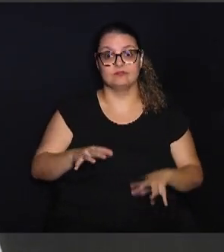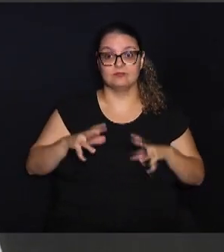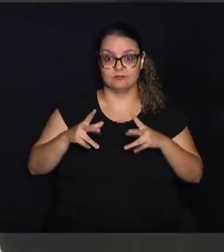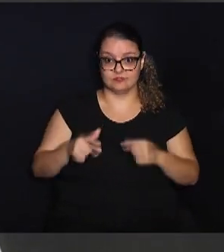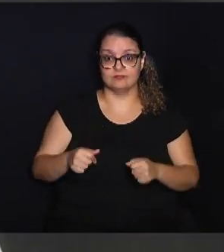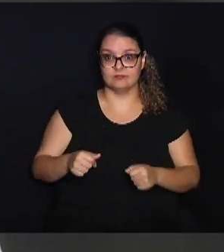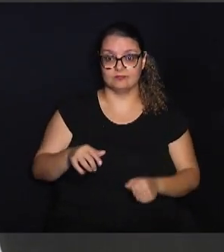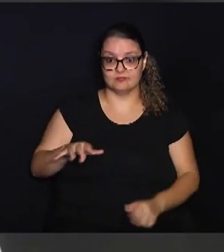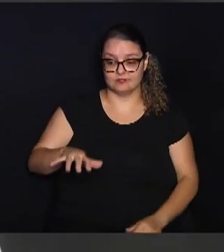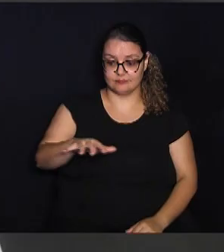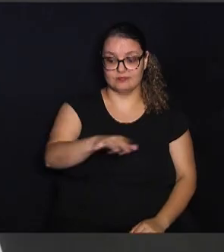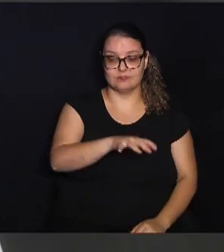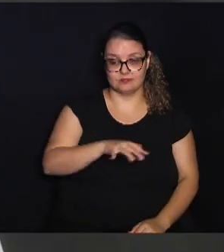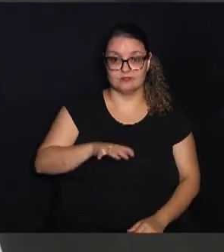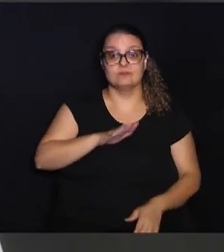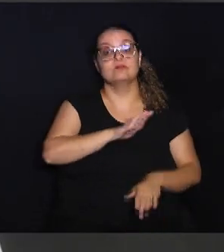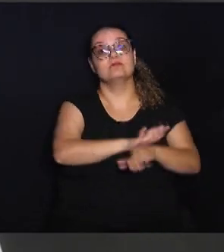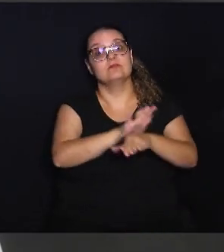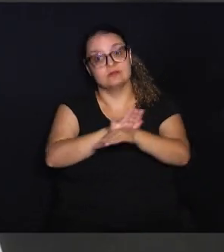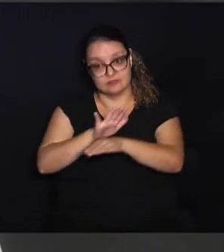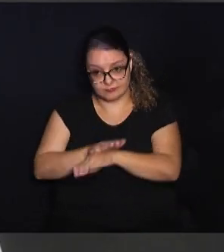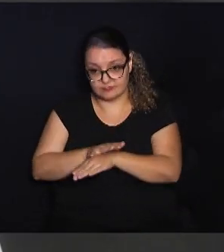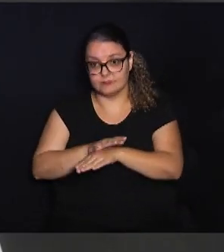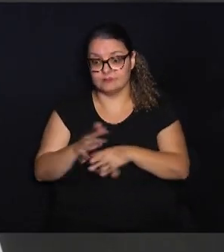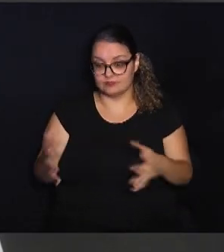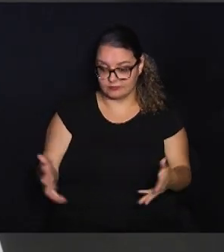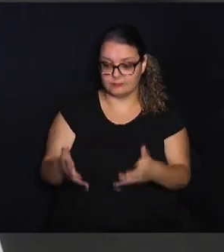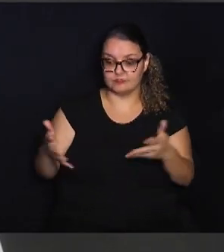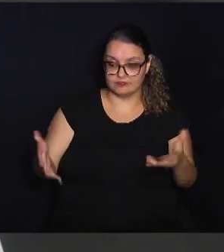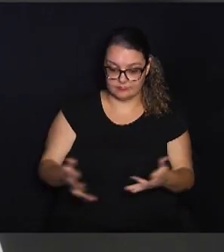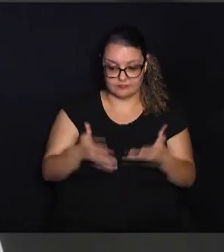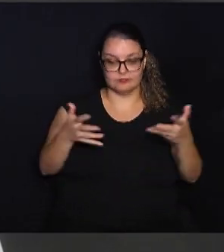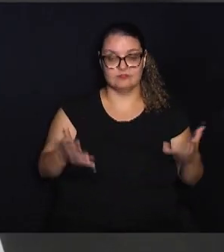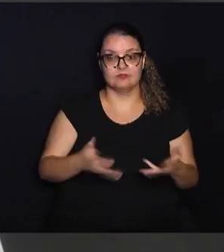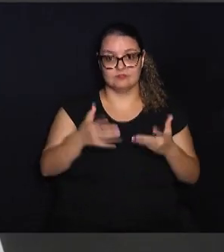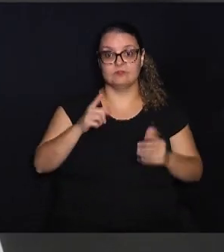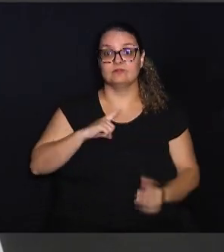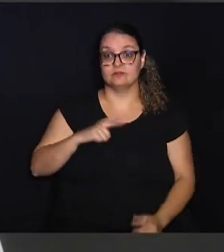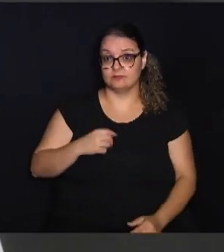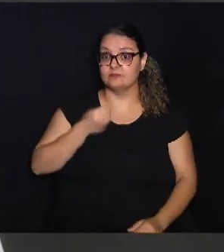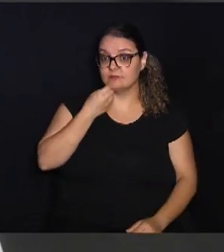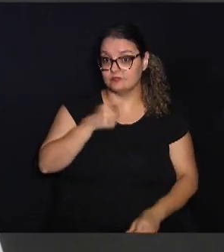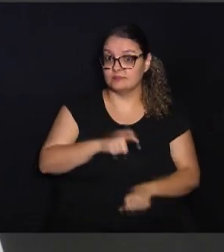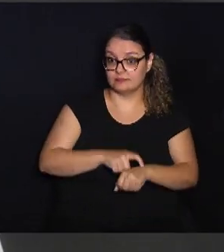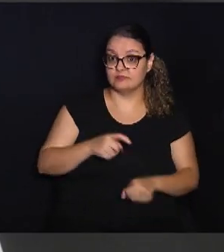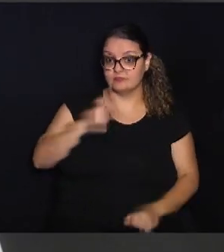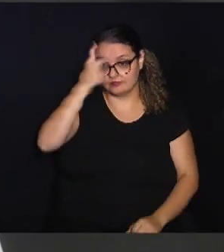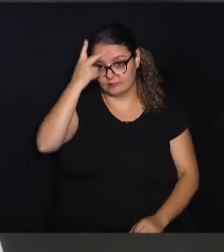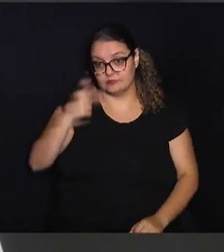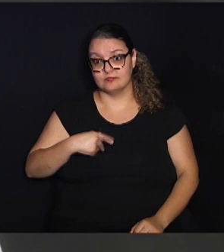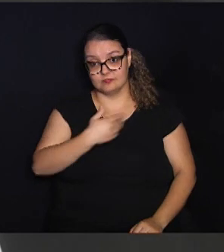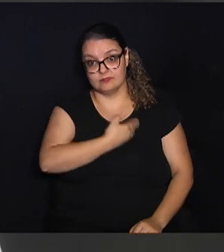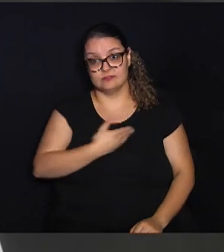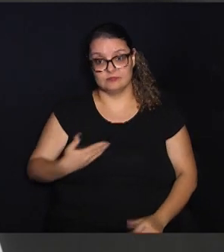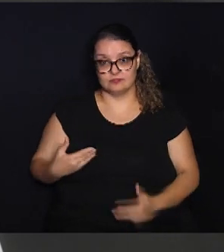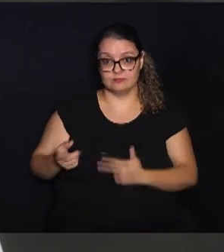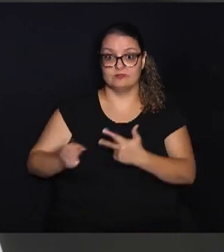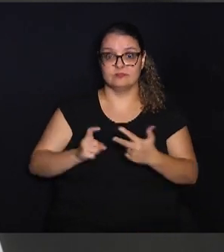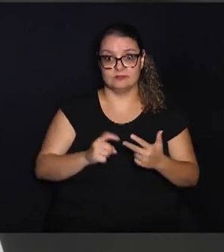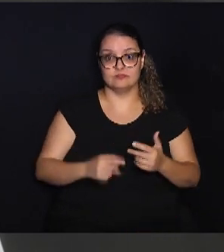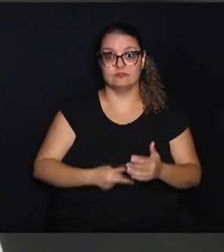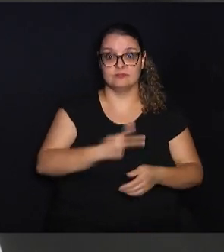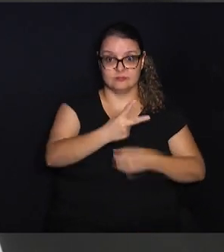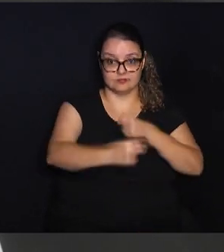aí, a gente contribuiu muito, muito, muito. Até tivemos bons momentos aí com o próprio governo, com o executivo. Os 2 primeiros anos